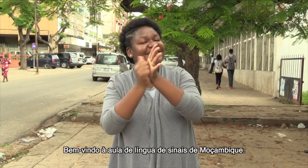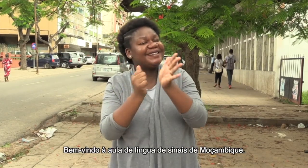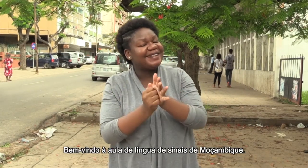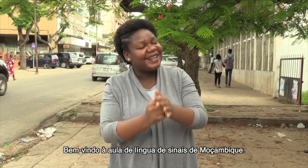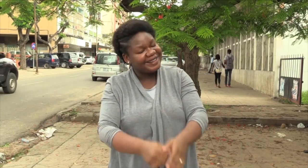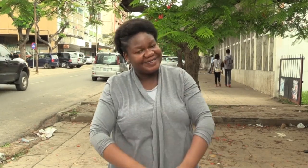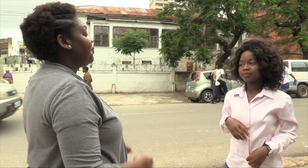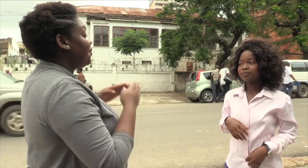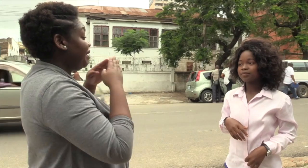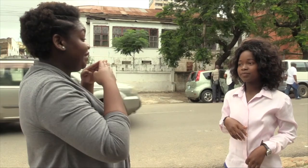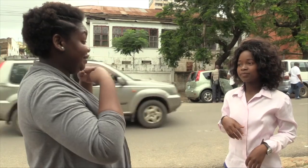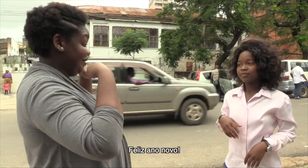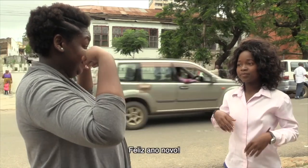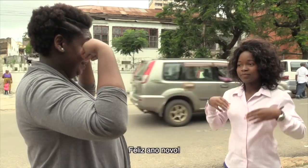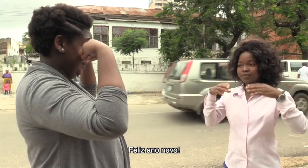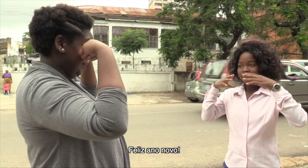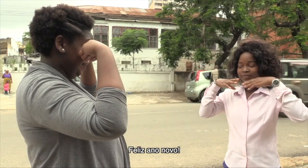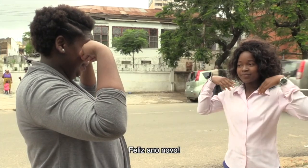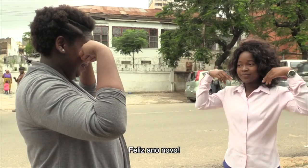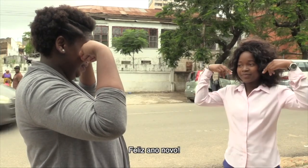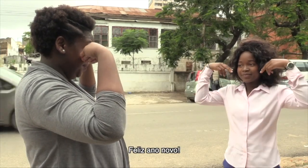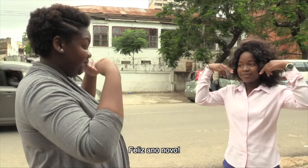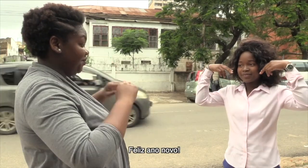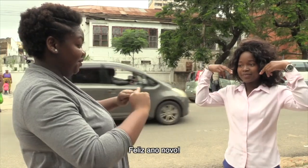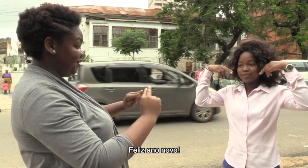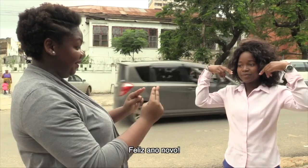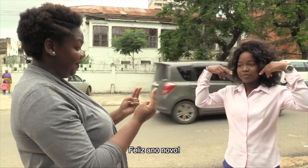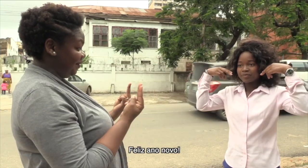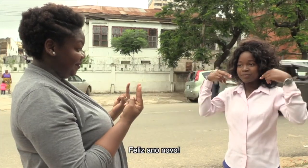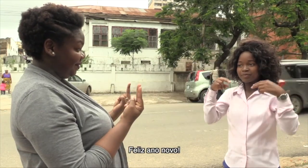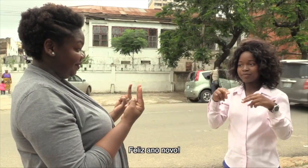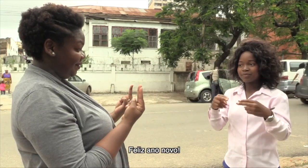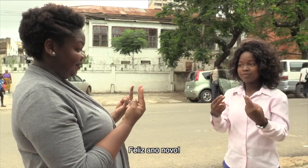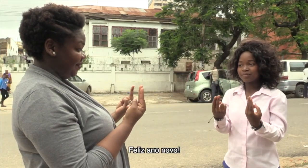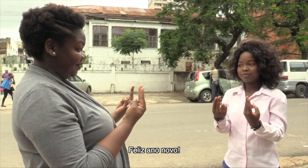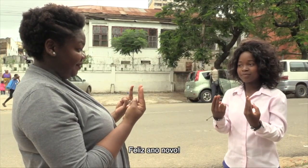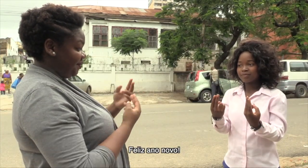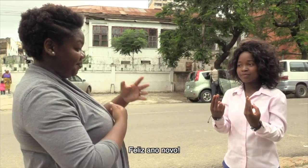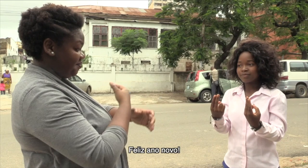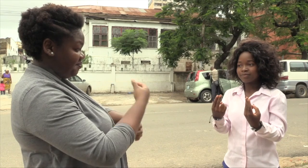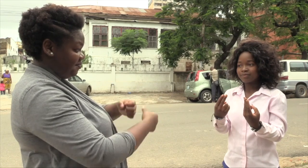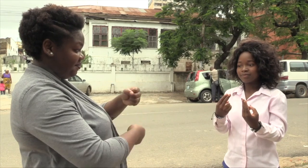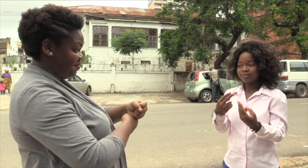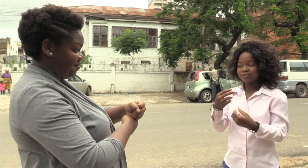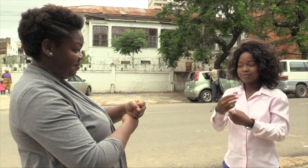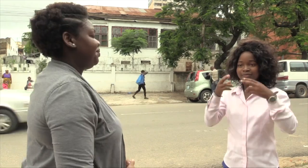Sinais de Moçambique. Feliz Ano